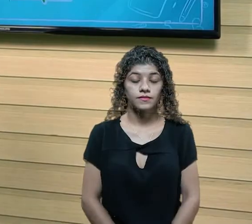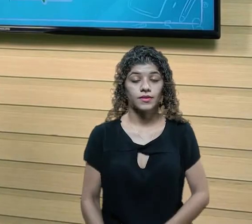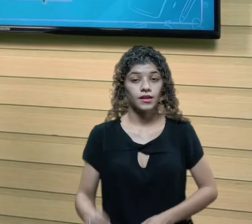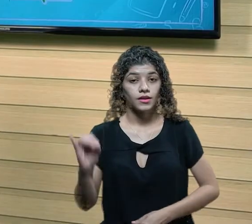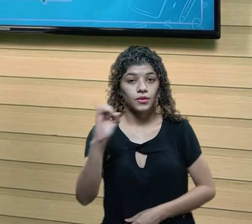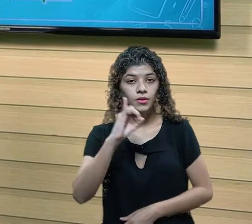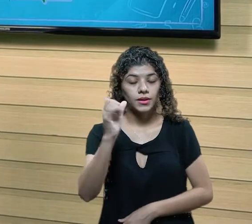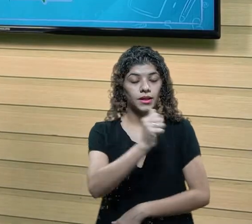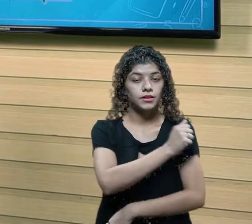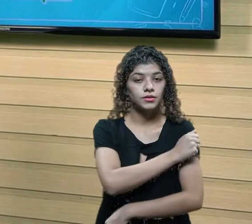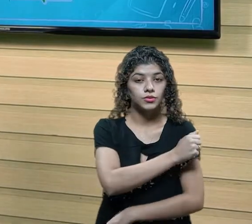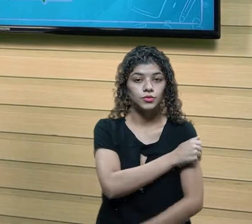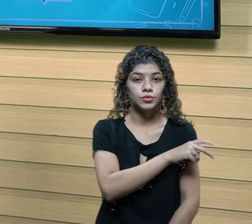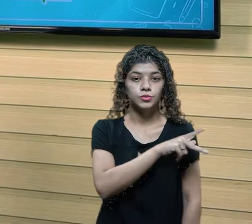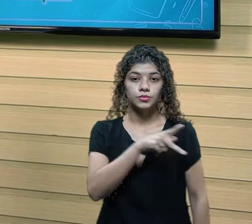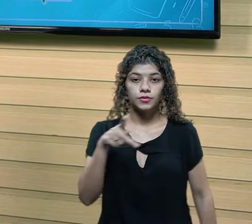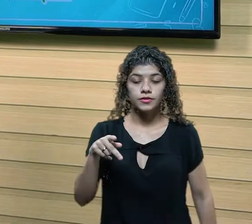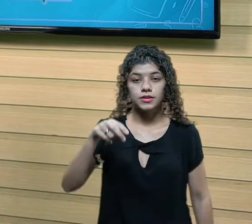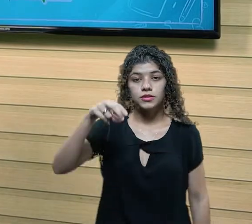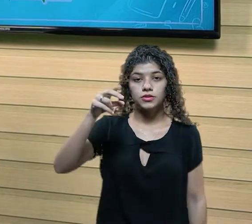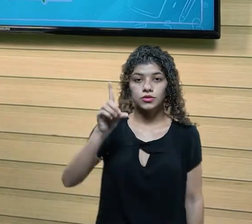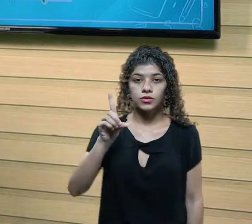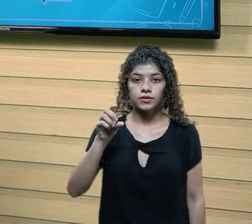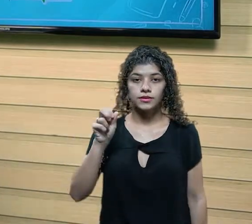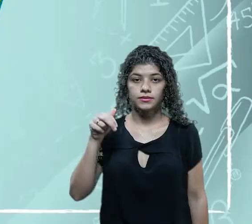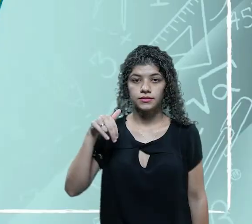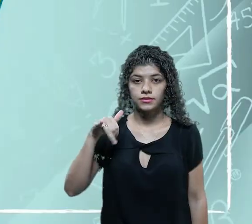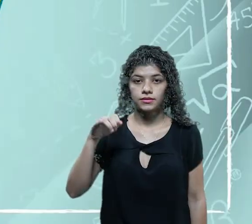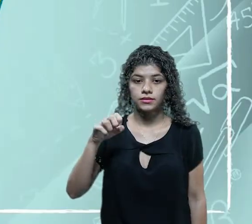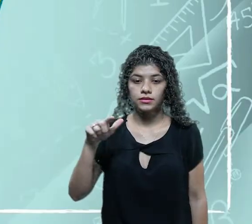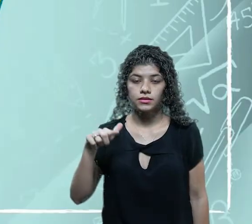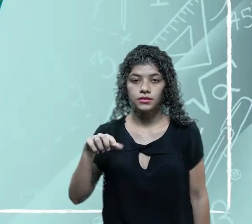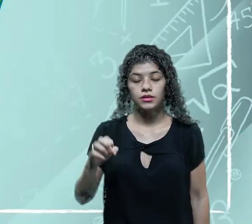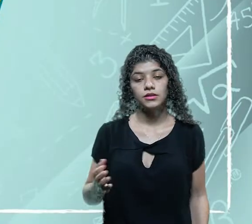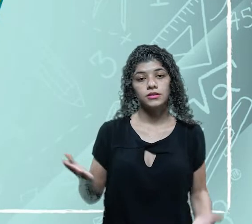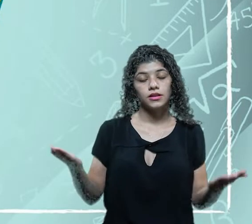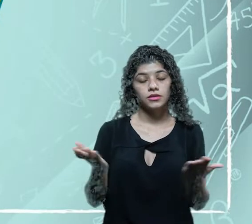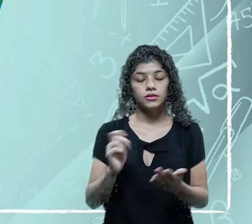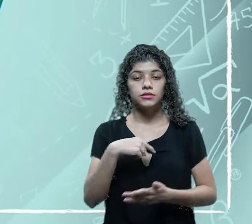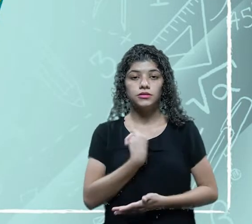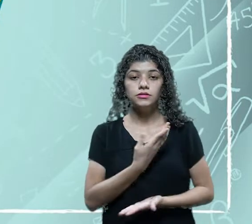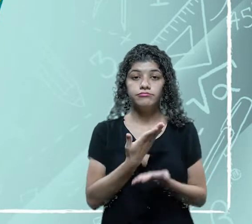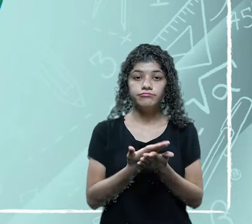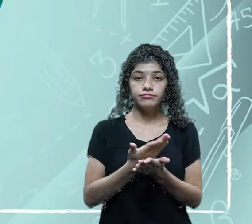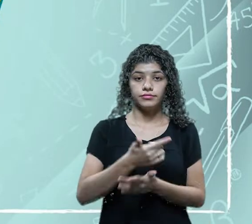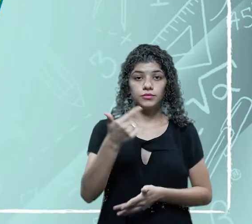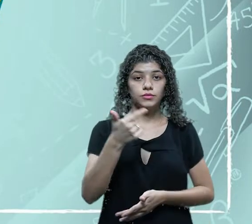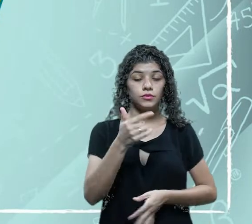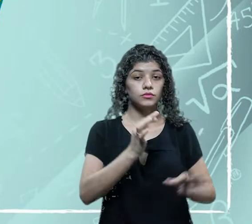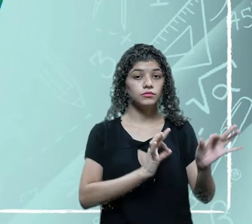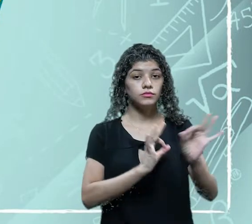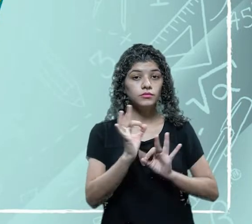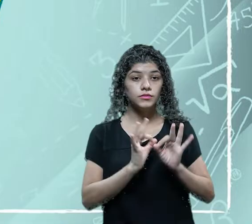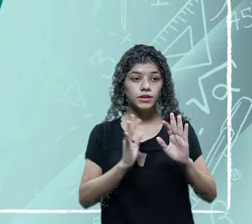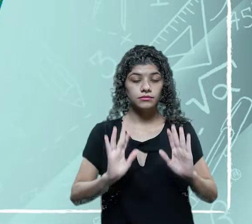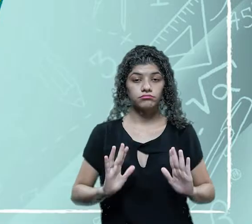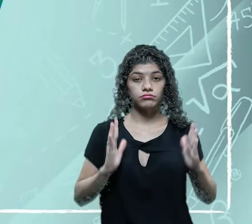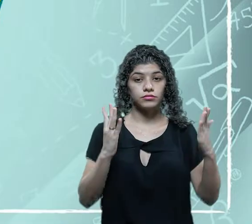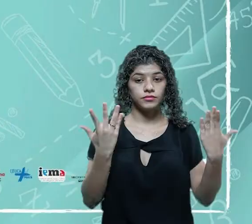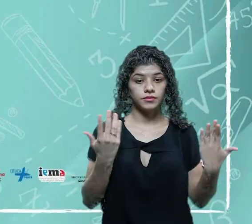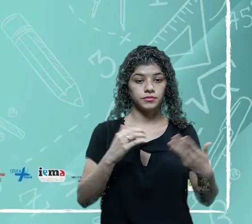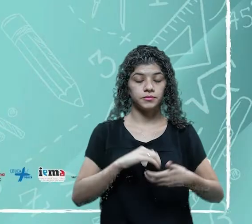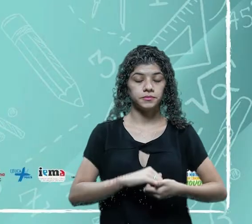Olá caros alunos Eu me chamo Denise cerveira vou estar com vocês na aula 2 organização de eventos